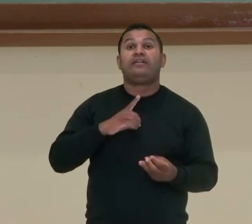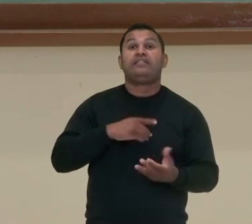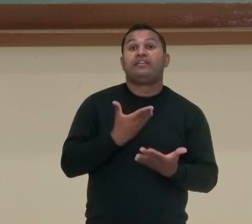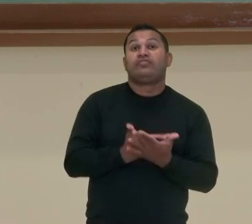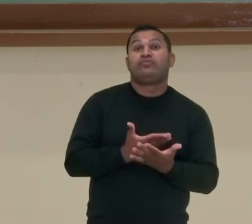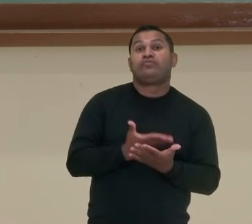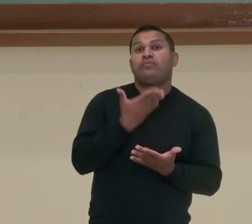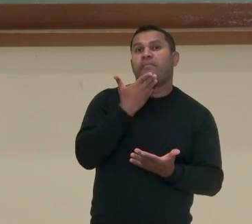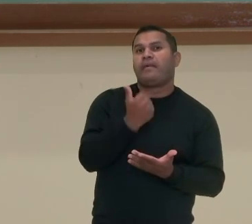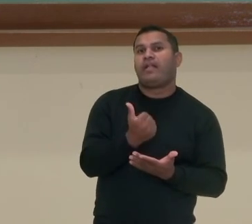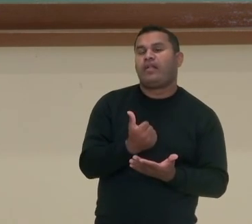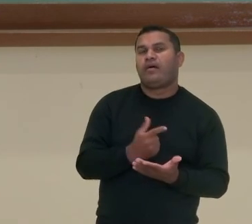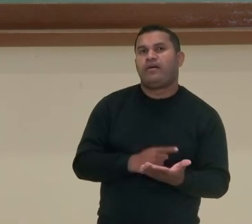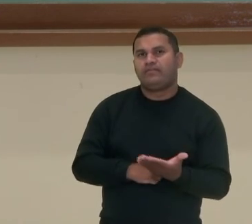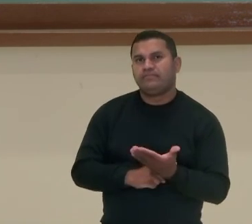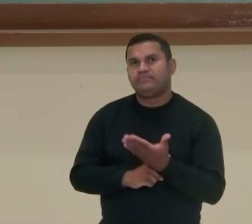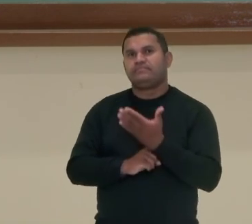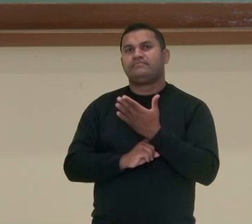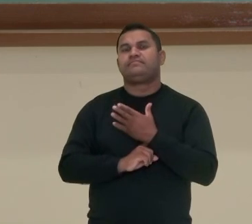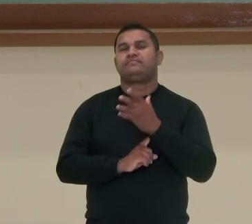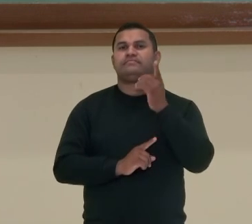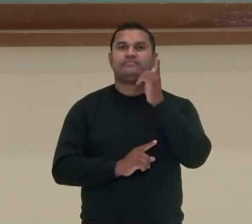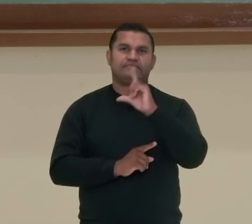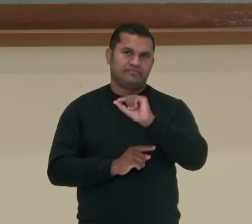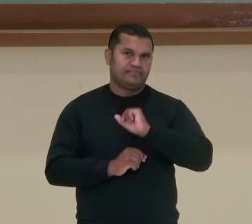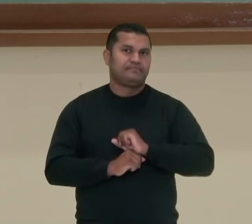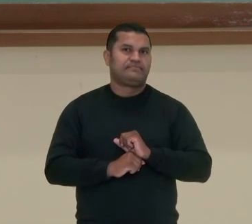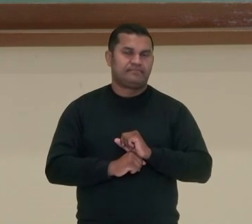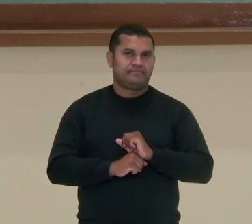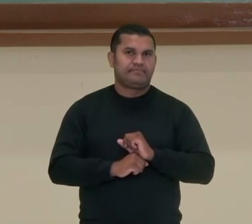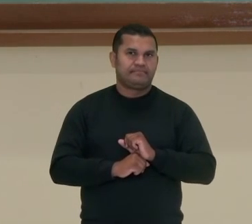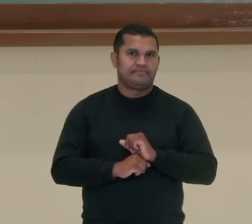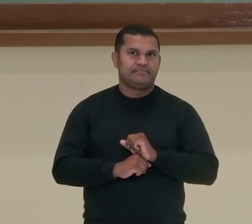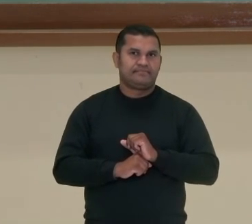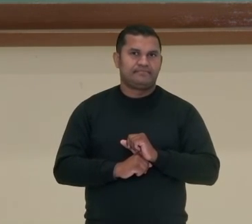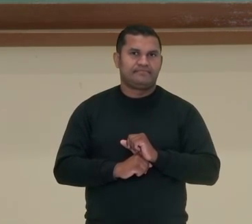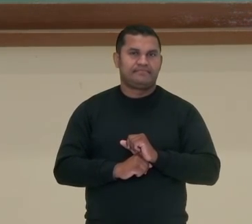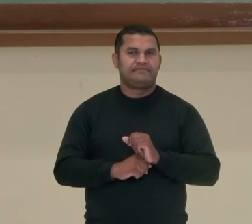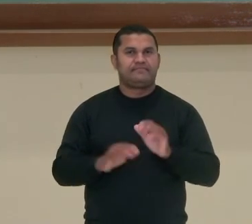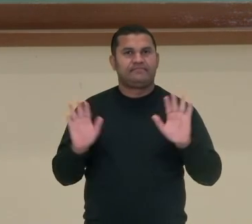essas dicas que vocês estudaram nesta aula com o professor Roberto e o professor Carlos? Bora